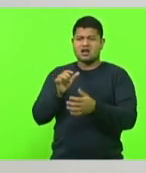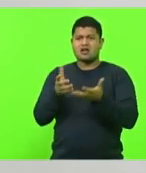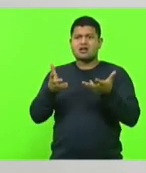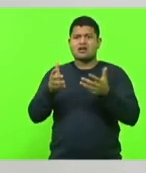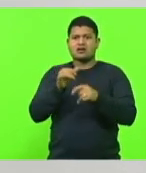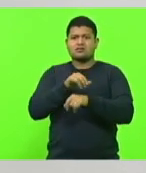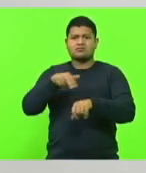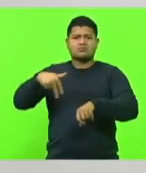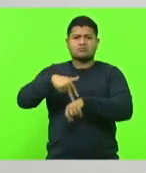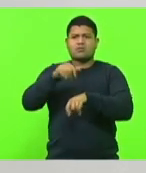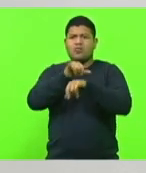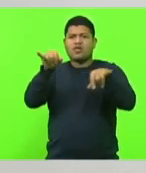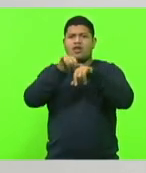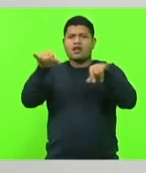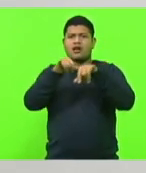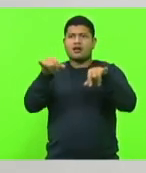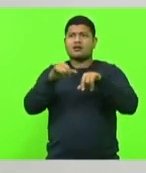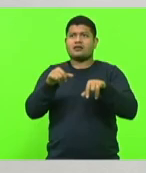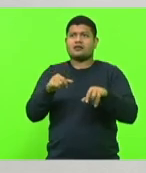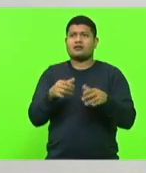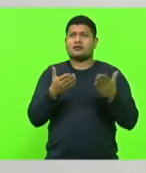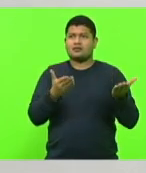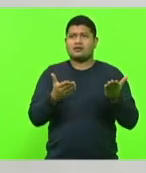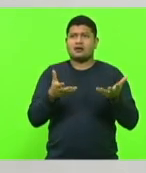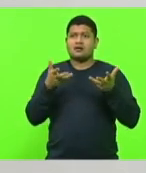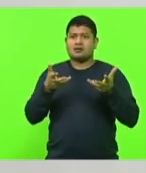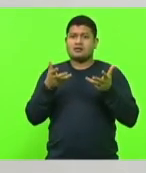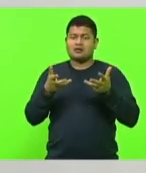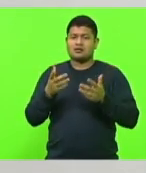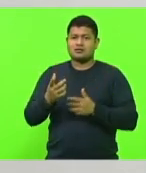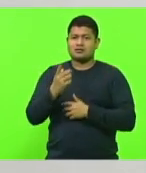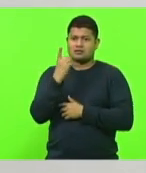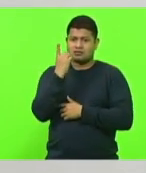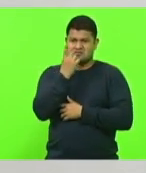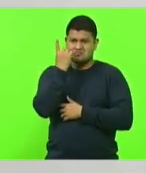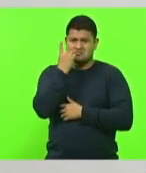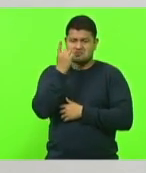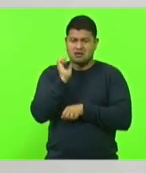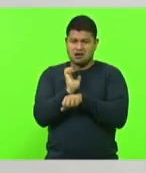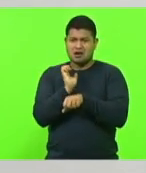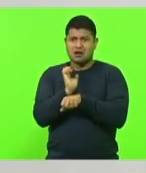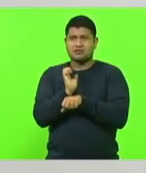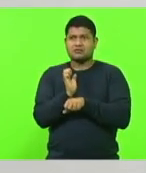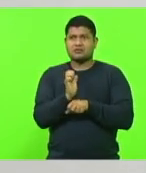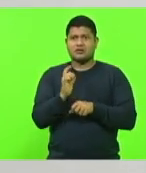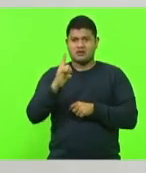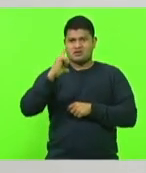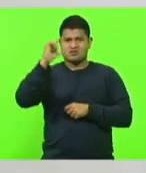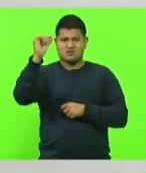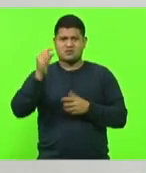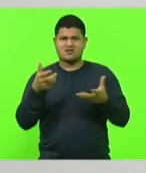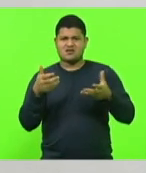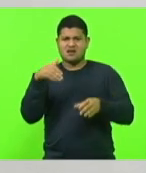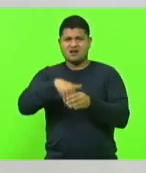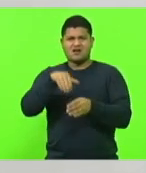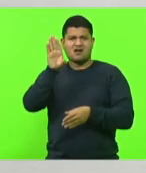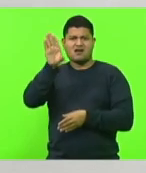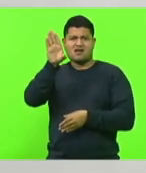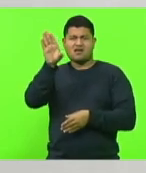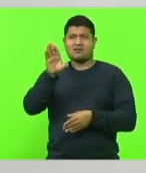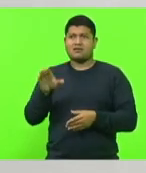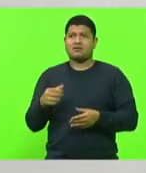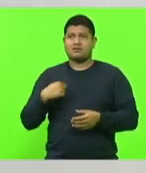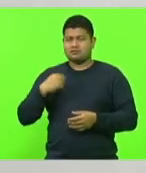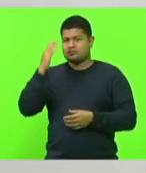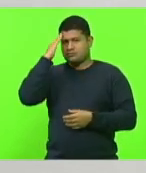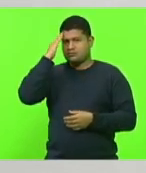agora lançou a pré-candidatura a deputado estadual, André Mota Ribeiro. Aí ele quer vir para cá. Mas, olha, eu sei, chegar na